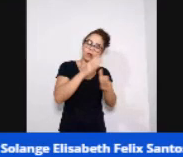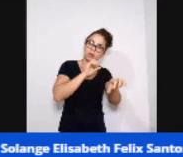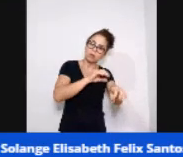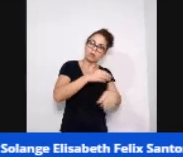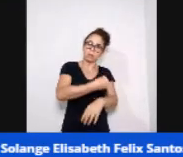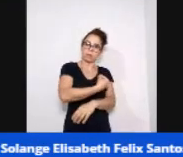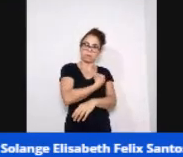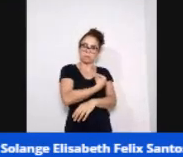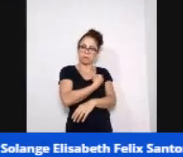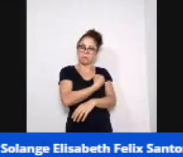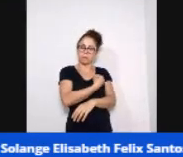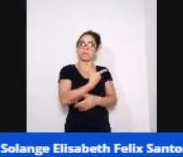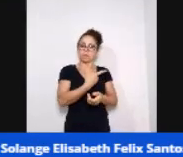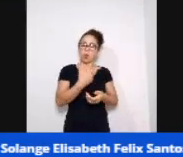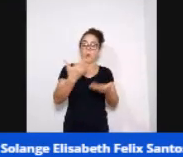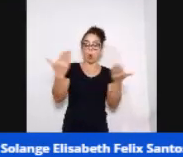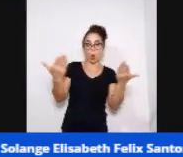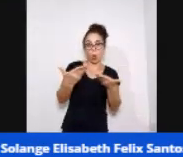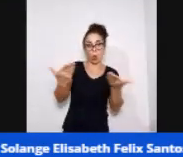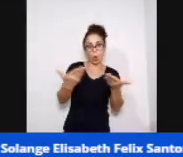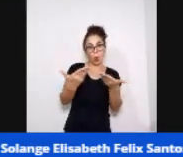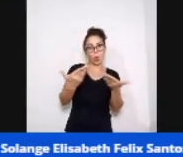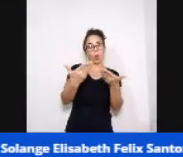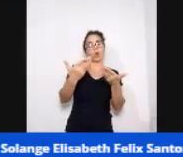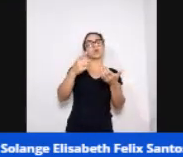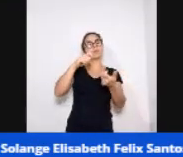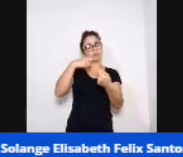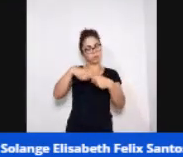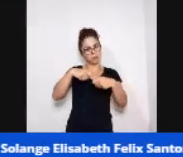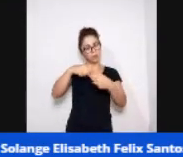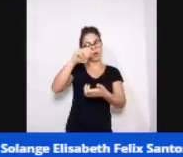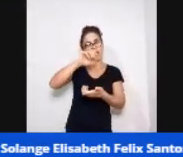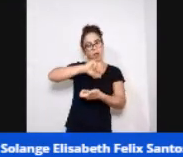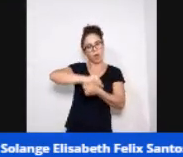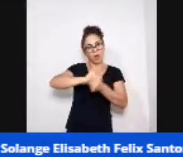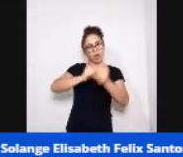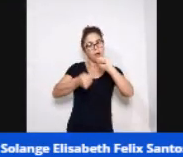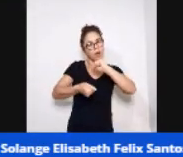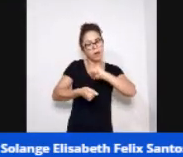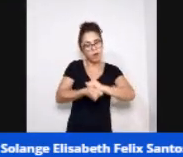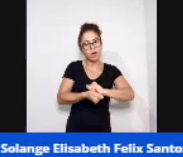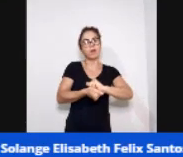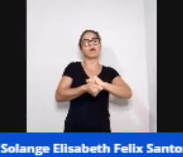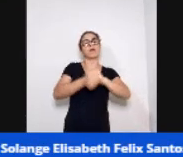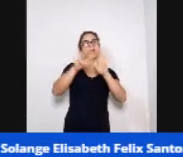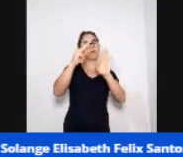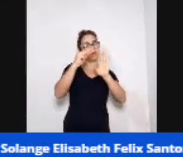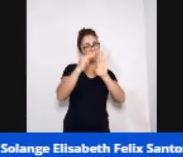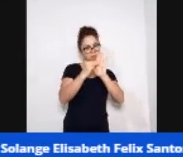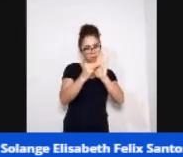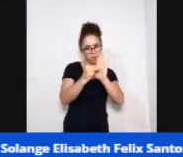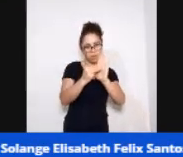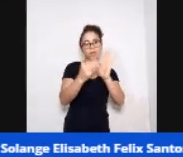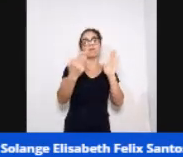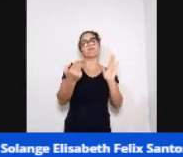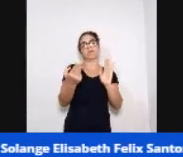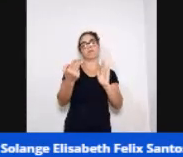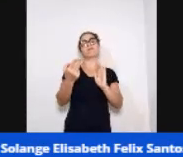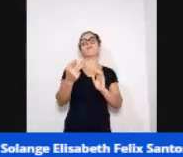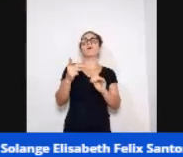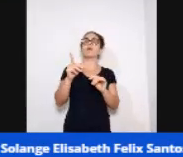estar passando por uma nova adequação metodológica, no sentido de ser mais ativa